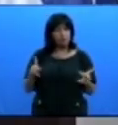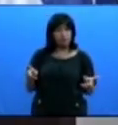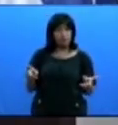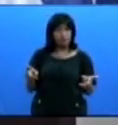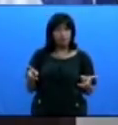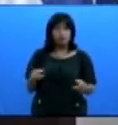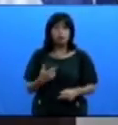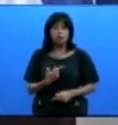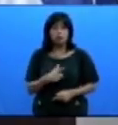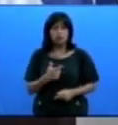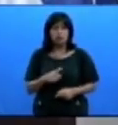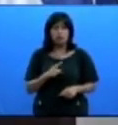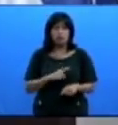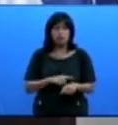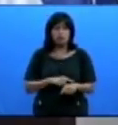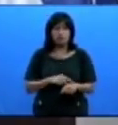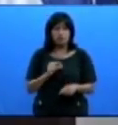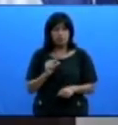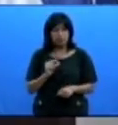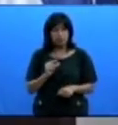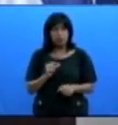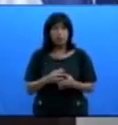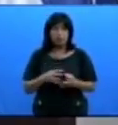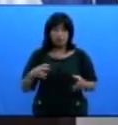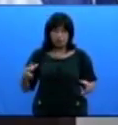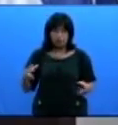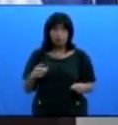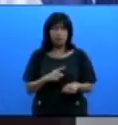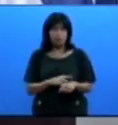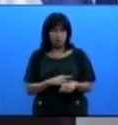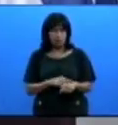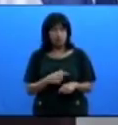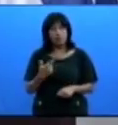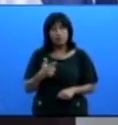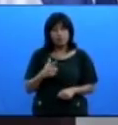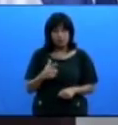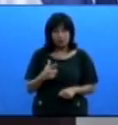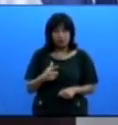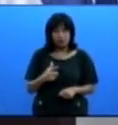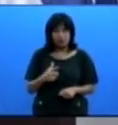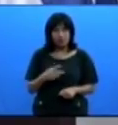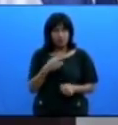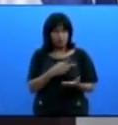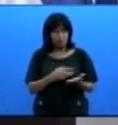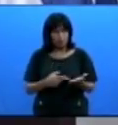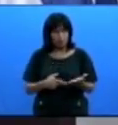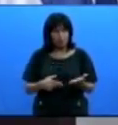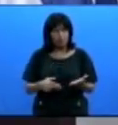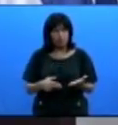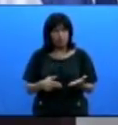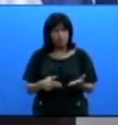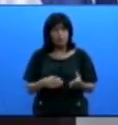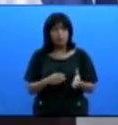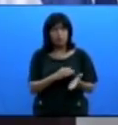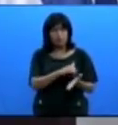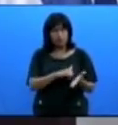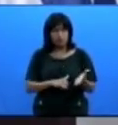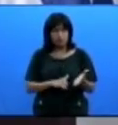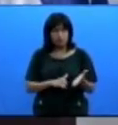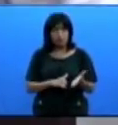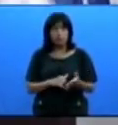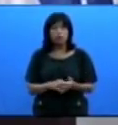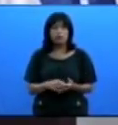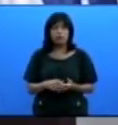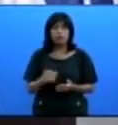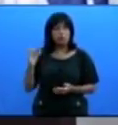diferenciado. Não haverá o pequeno expediente e o grande expediente, fase destinada à leitura e análise de requerimentos, que será